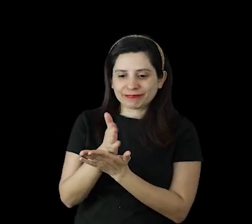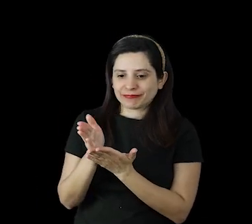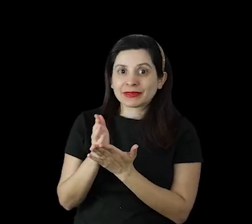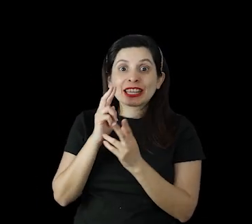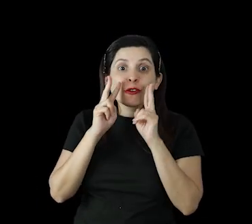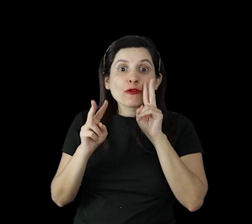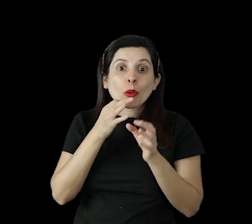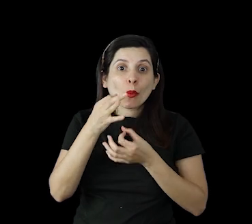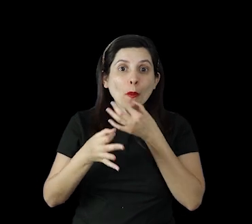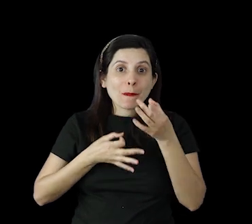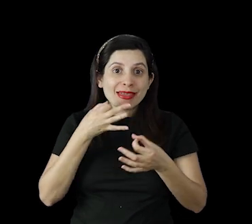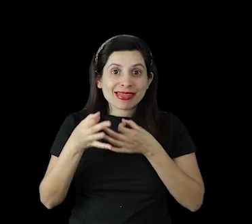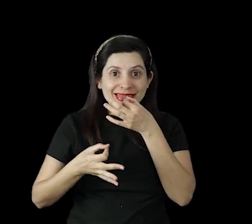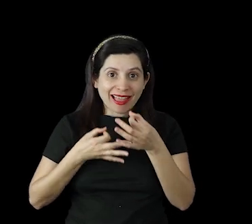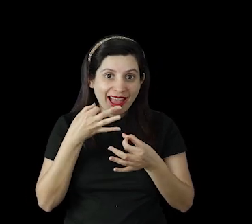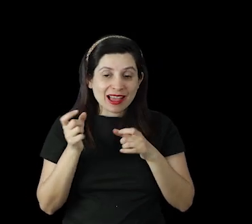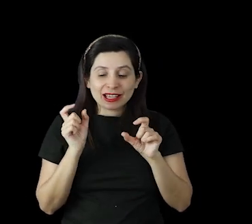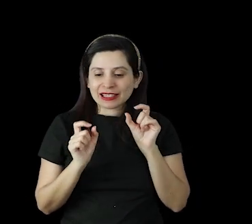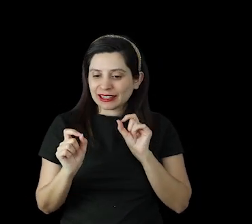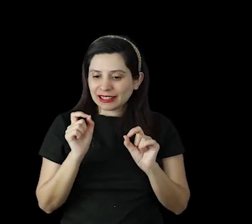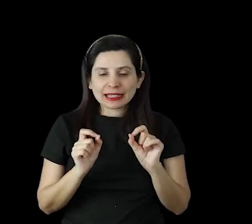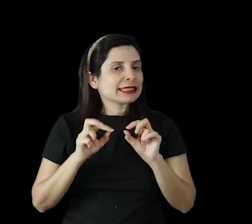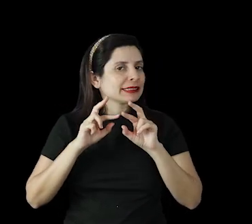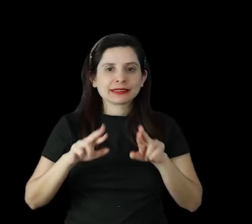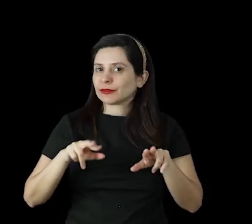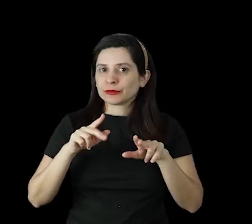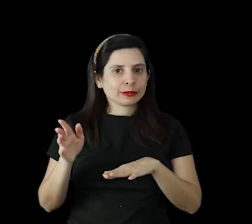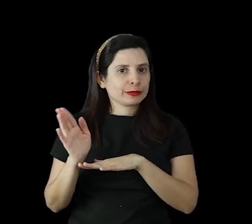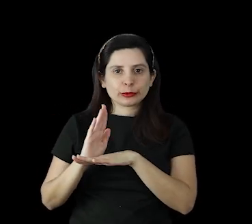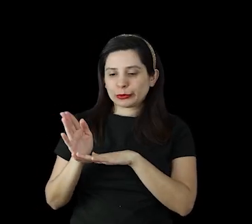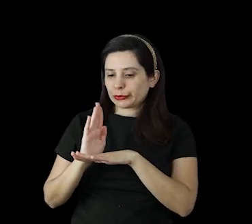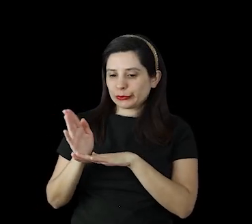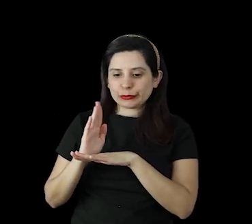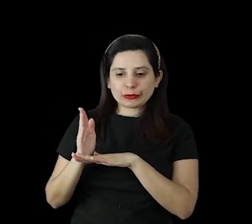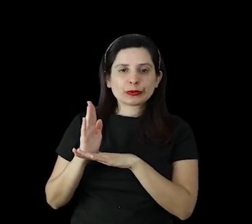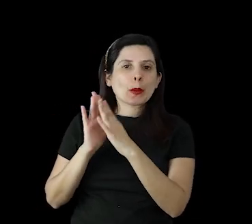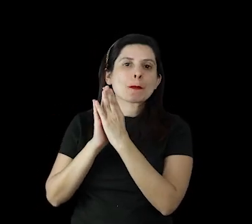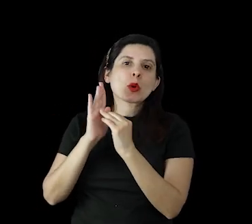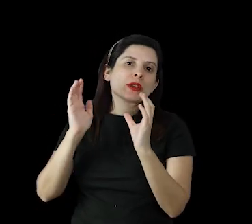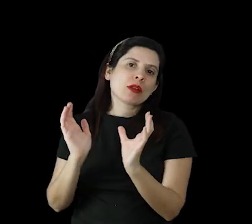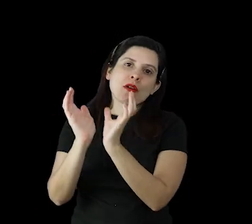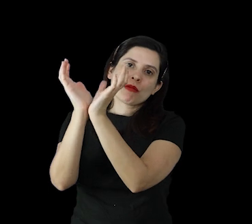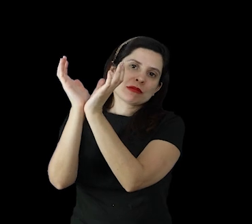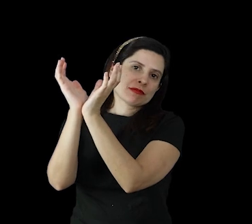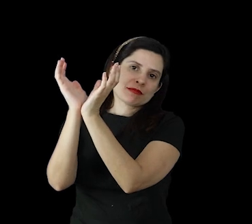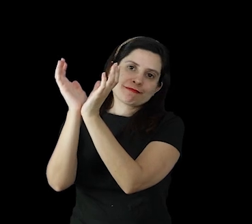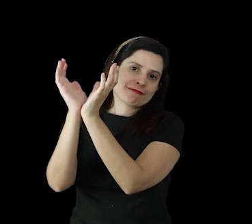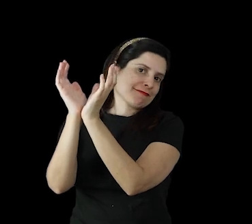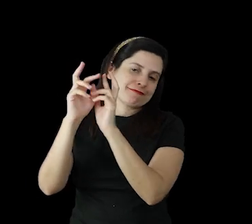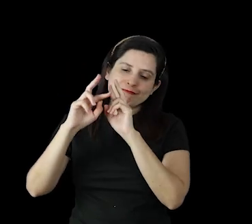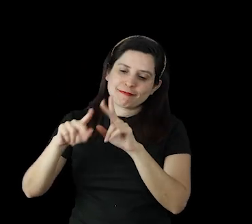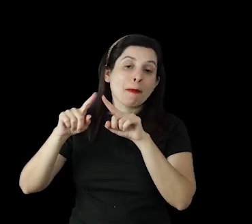vários comentários assim que não é um filme no modelo Oscar, mas